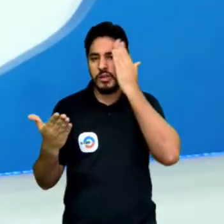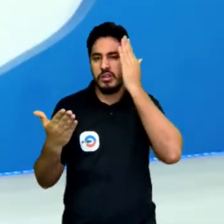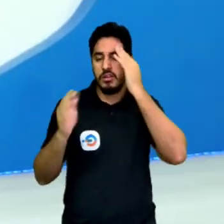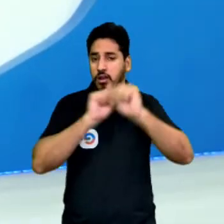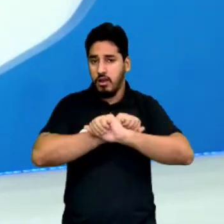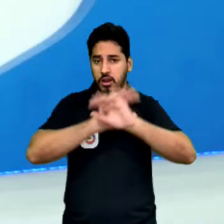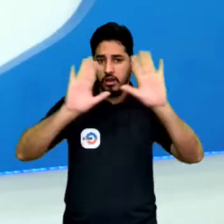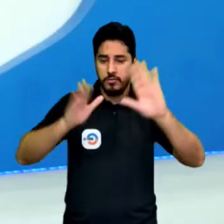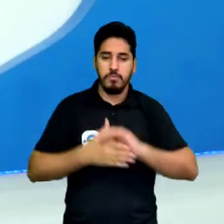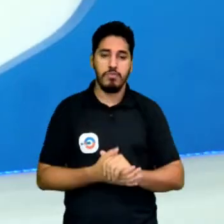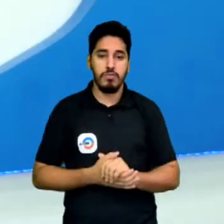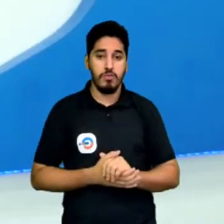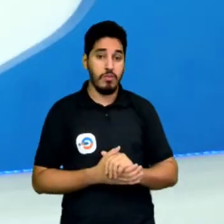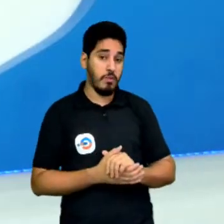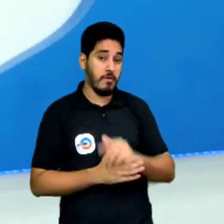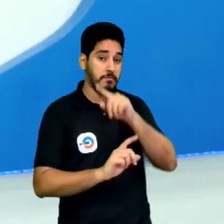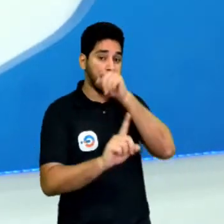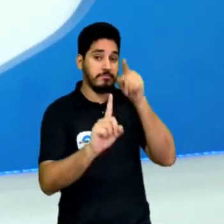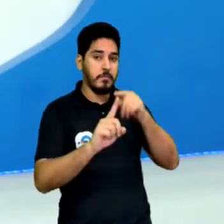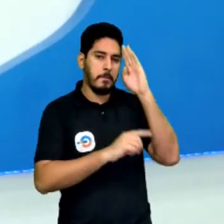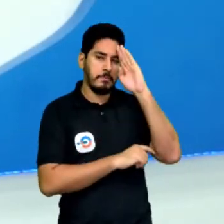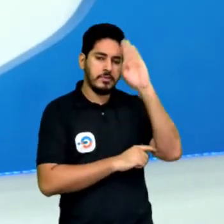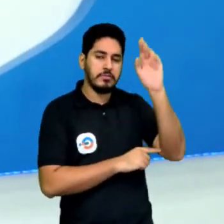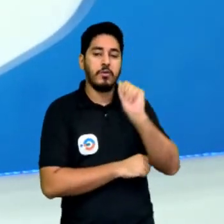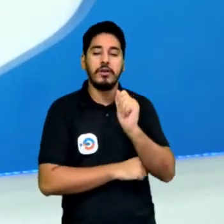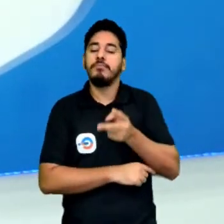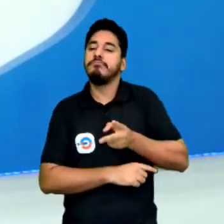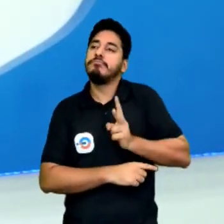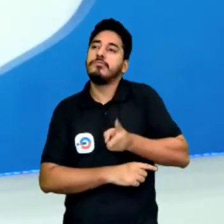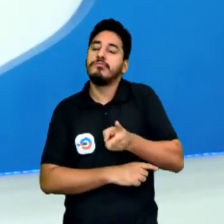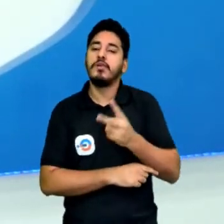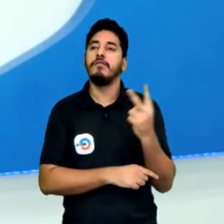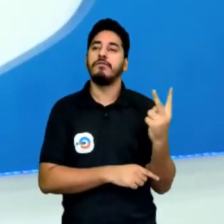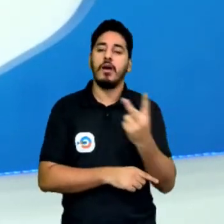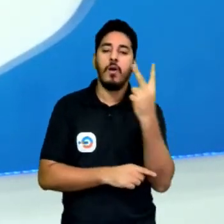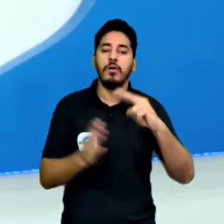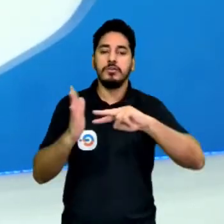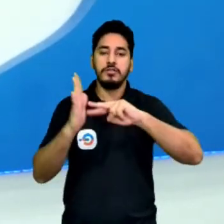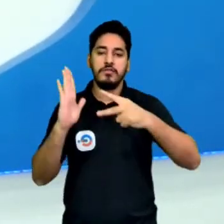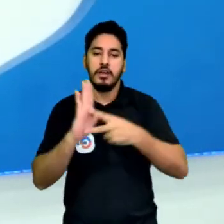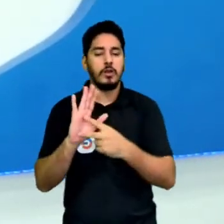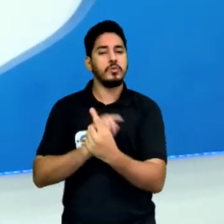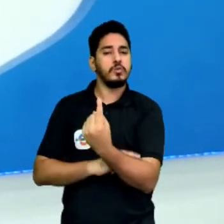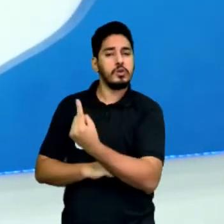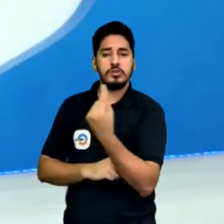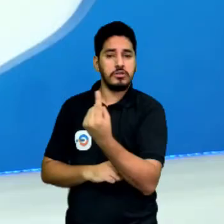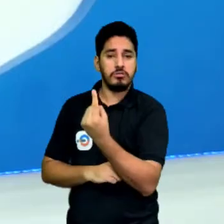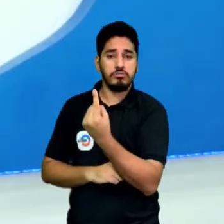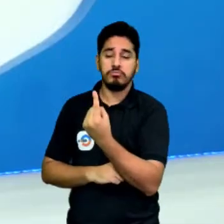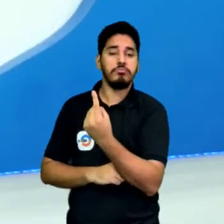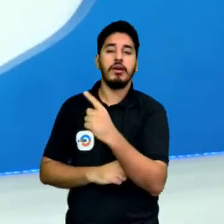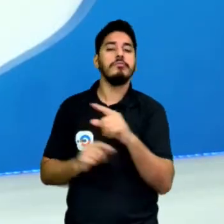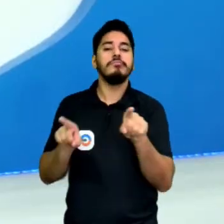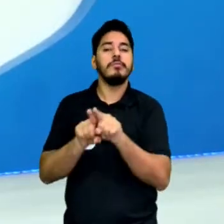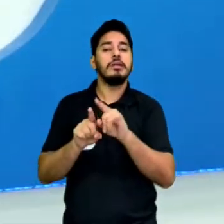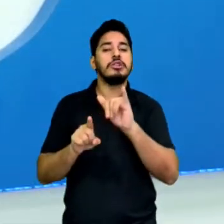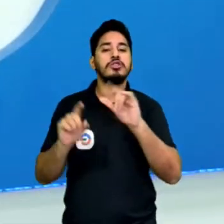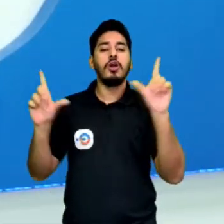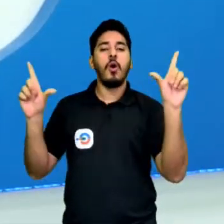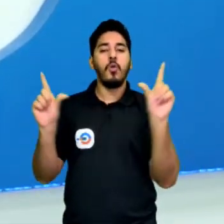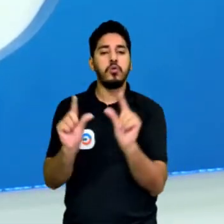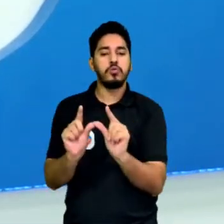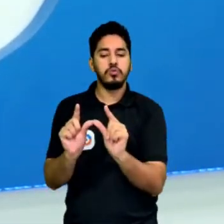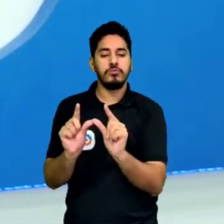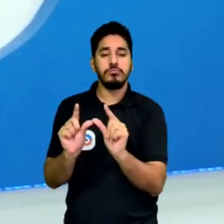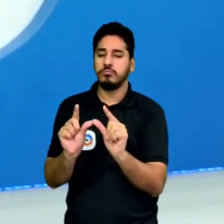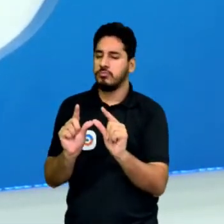texto. A ideia principal é aquela que continua tendo valor e significado por si só, mesmo com a diminuição do parágrafo.